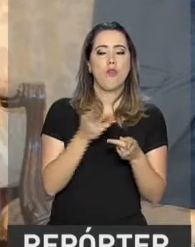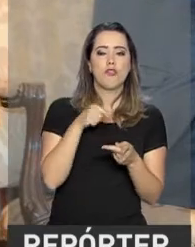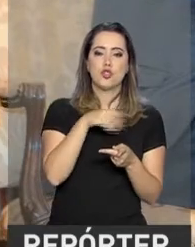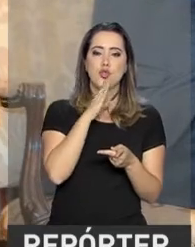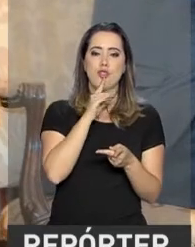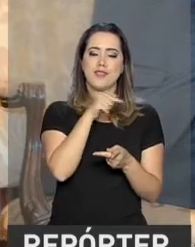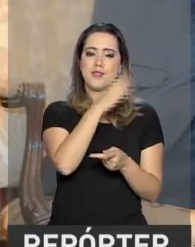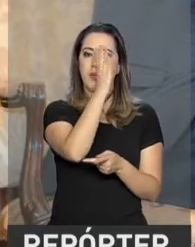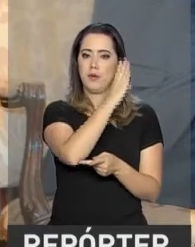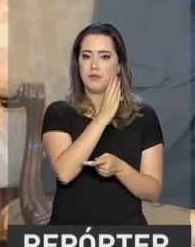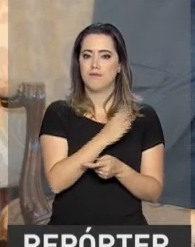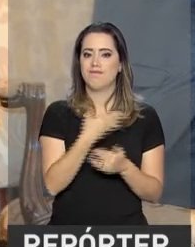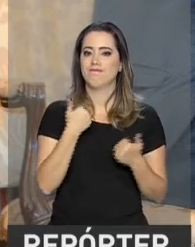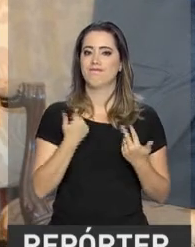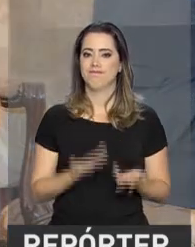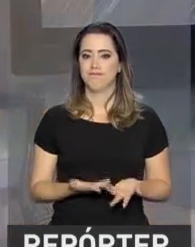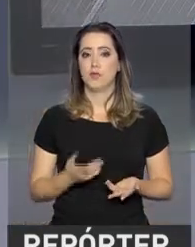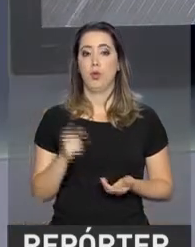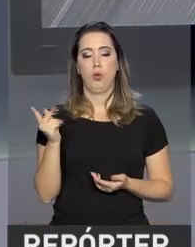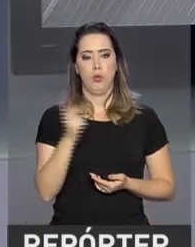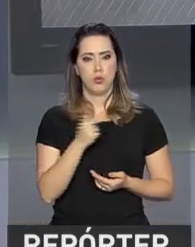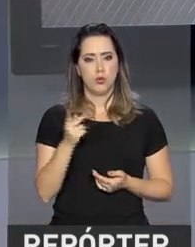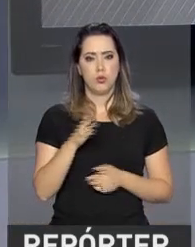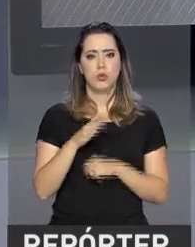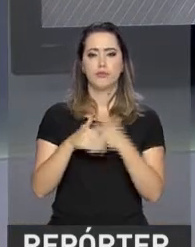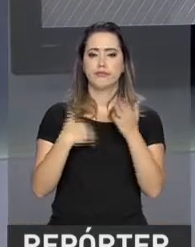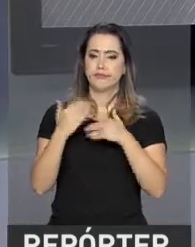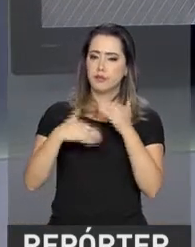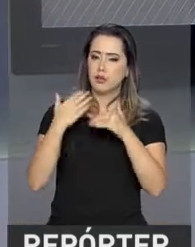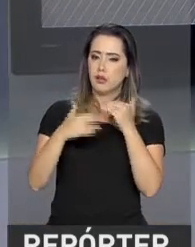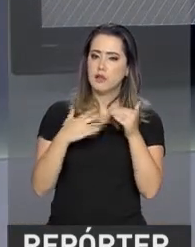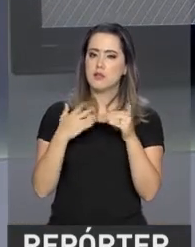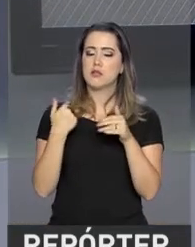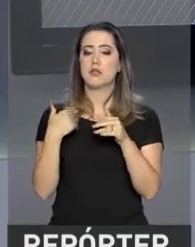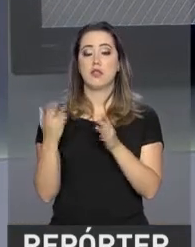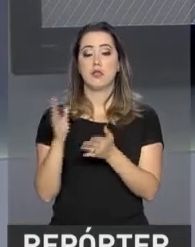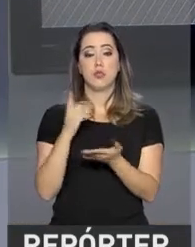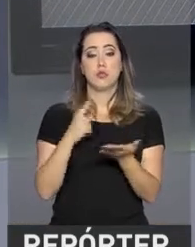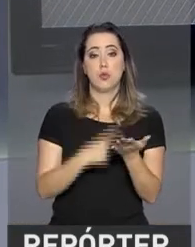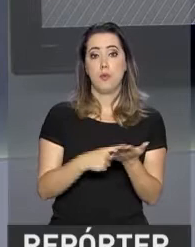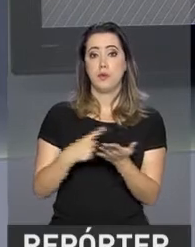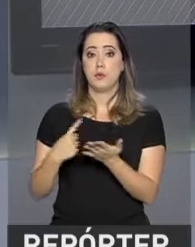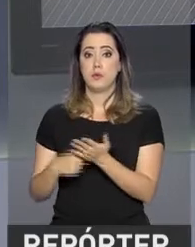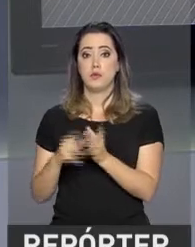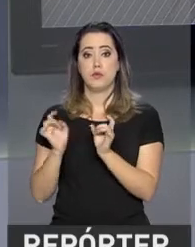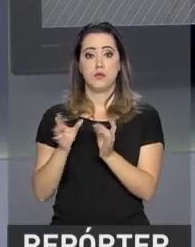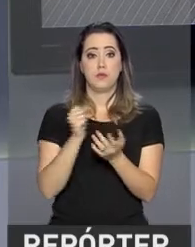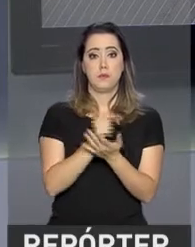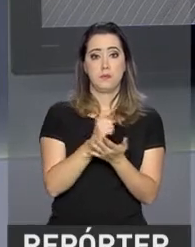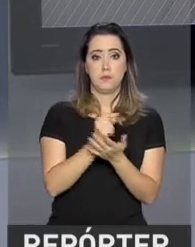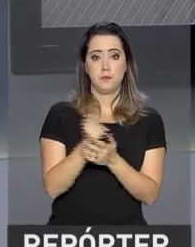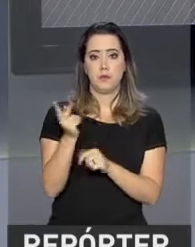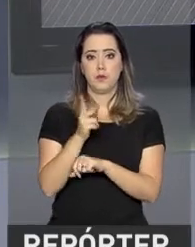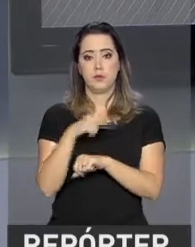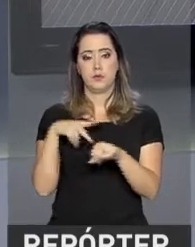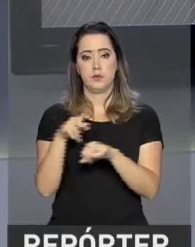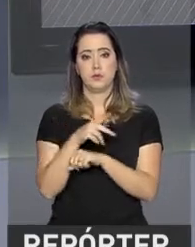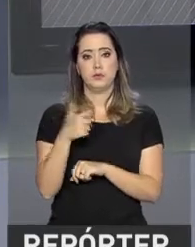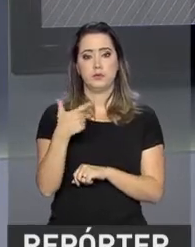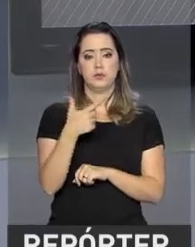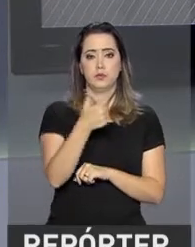visita ao brasil os ministros falaram da crescente cooperação em comércio e investimento entre os dois países em